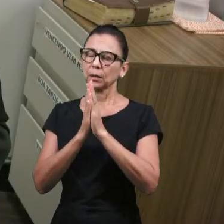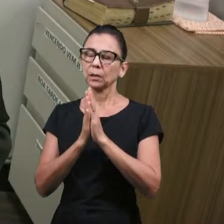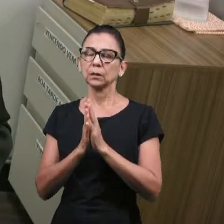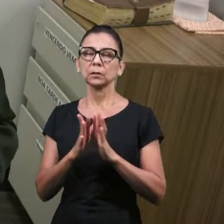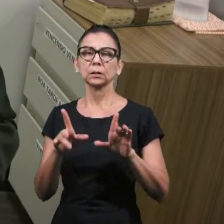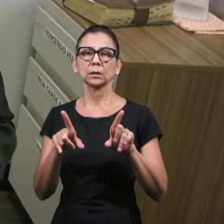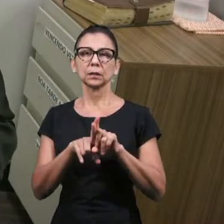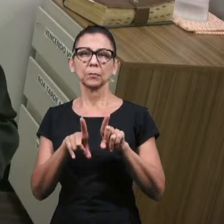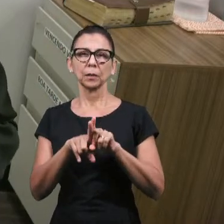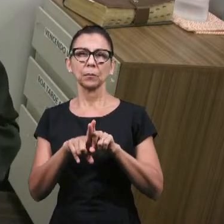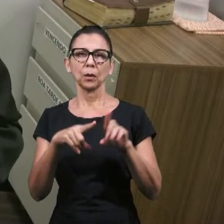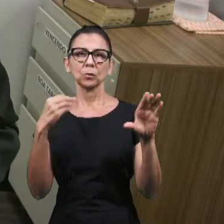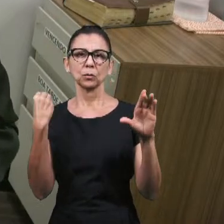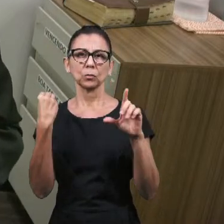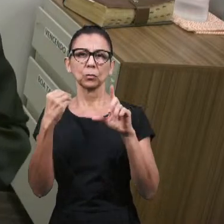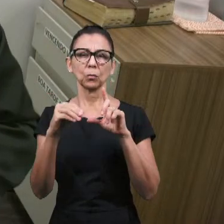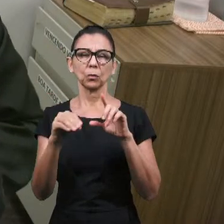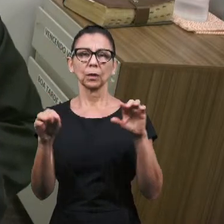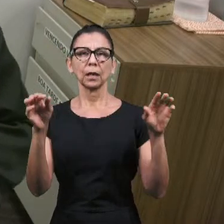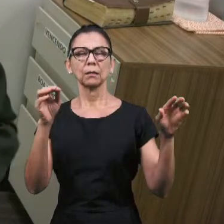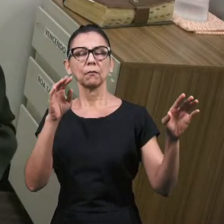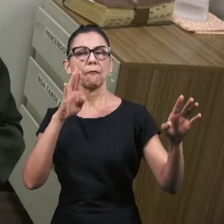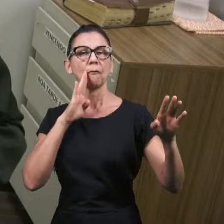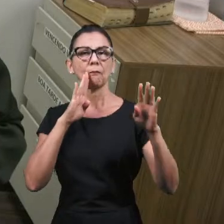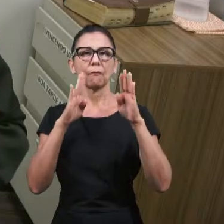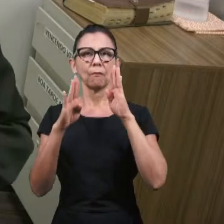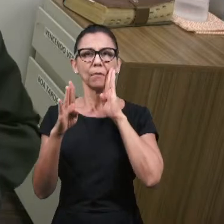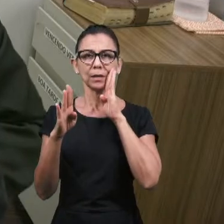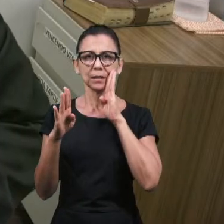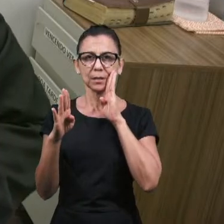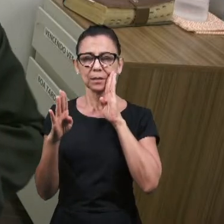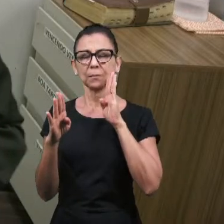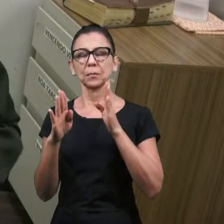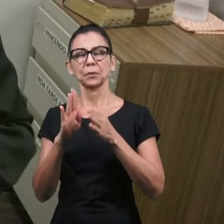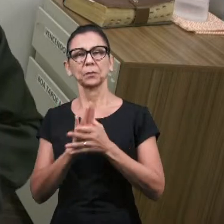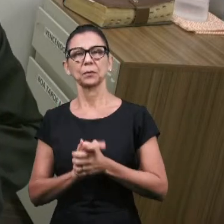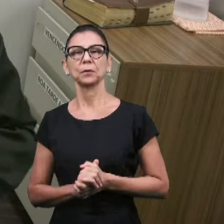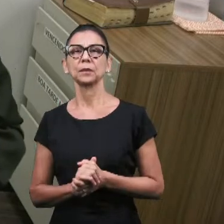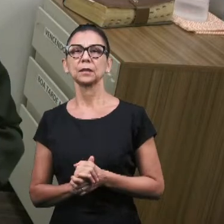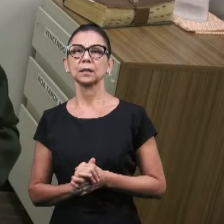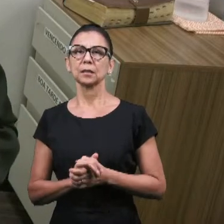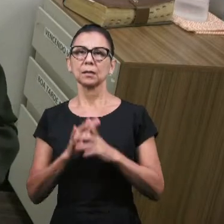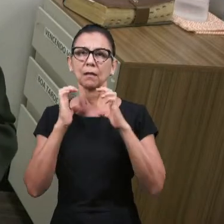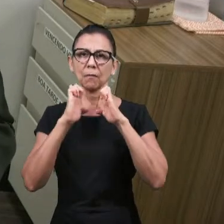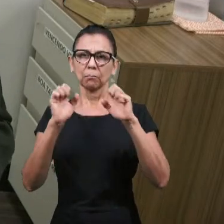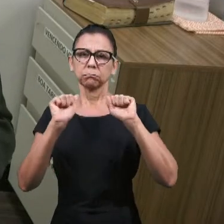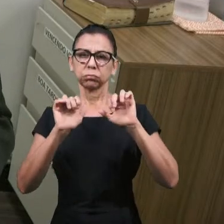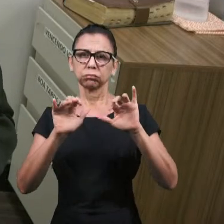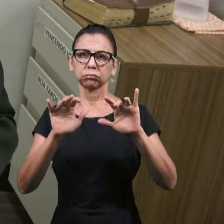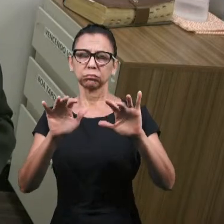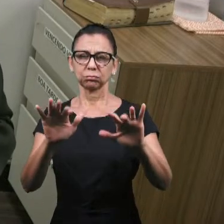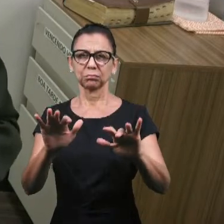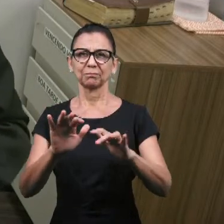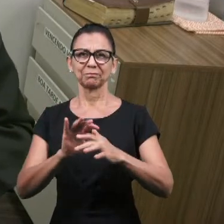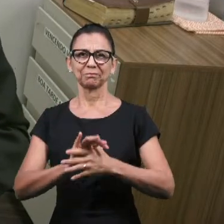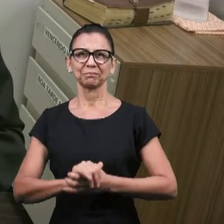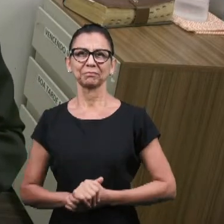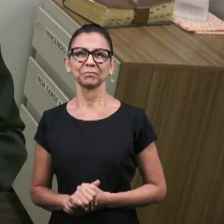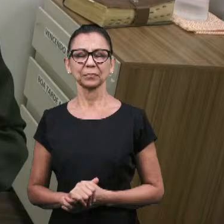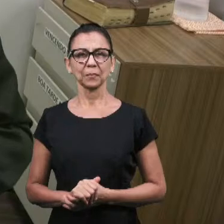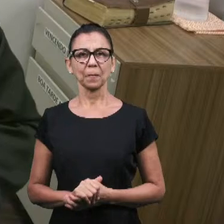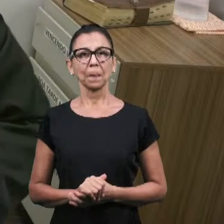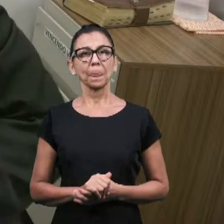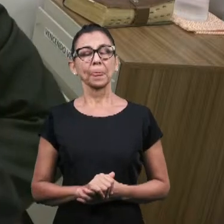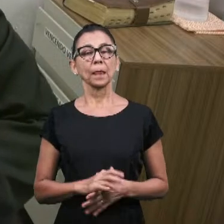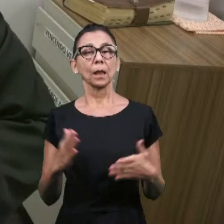do Facebook e mais vidas serão alcançadas pelo Evangelho Eterno Aqui estamos hoje